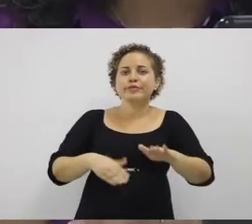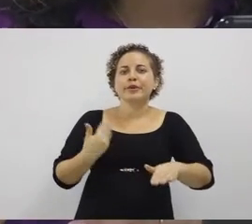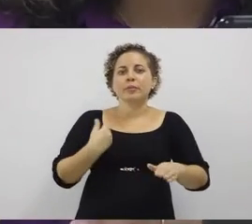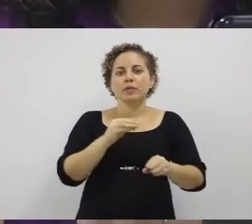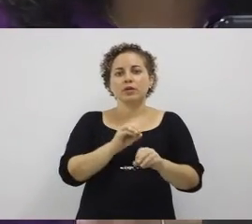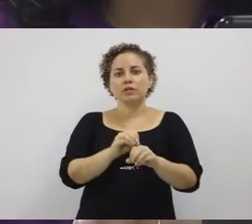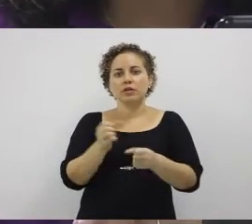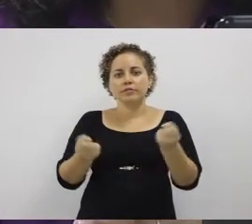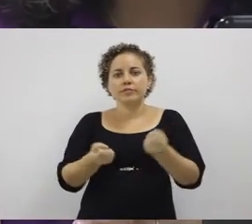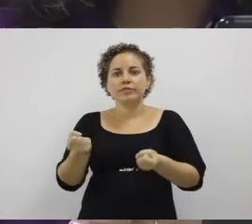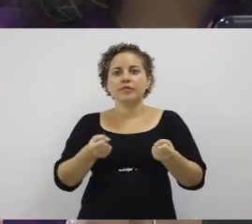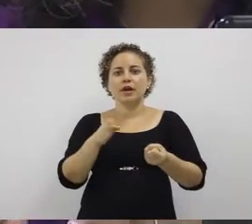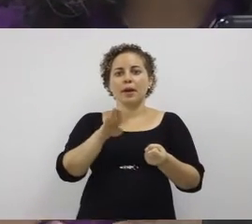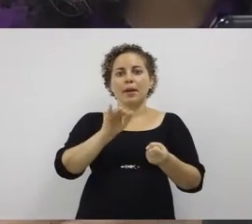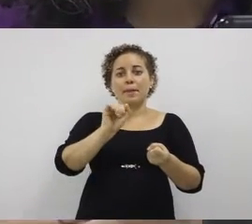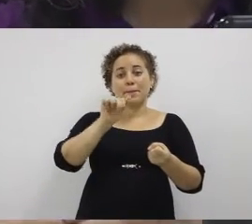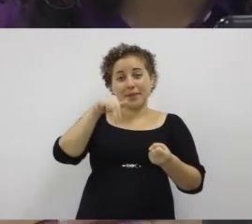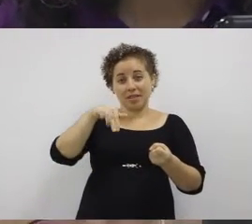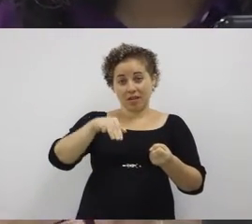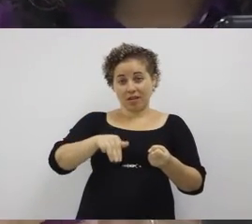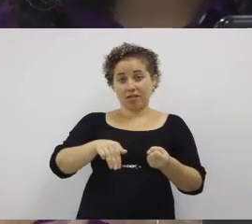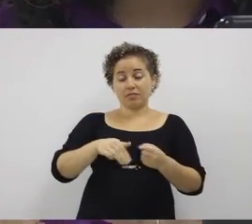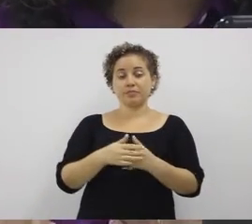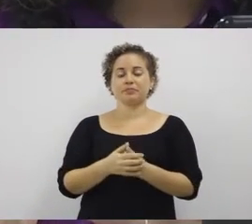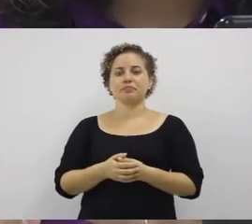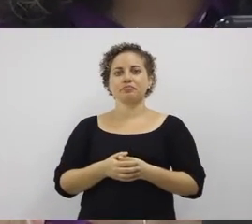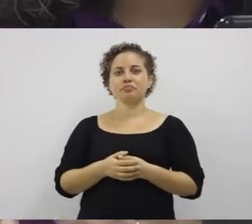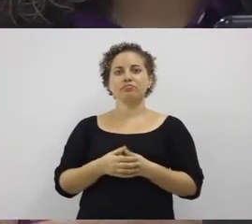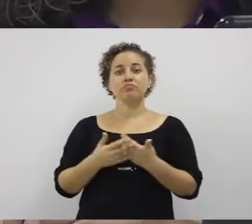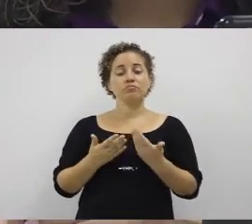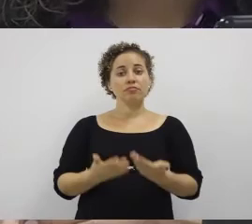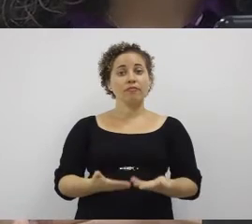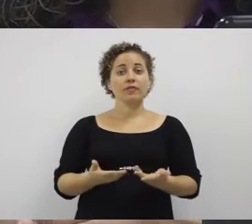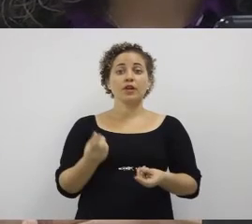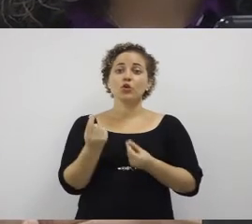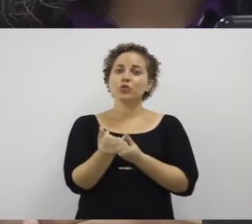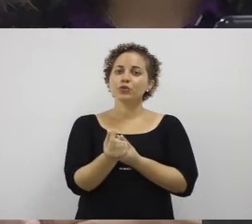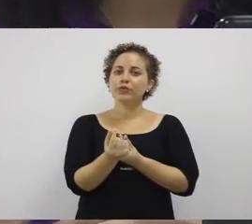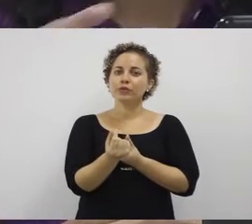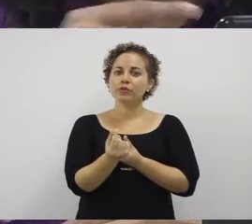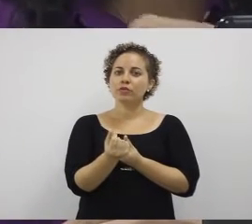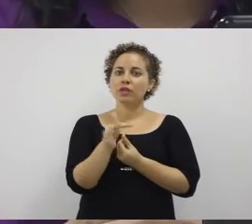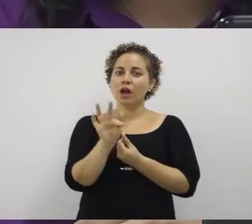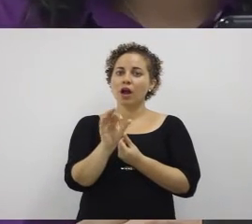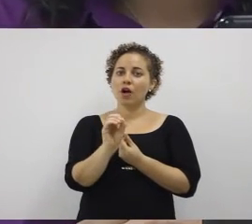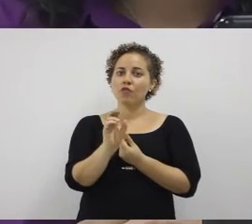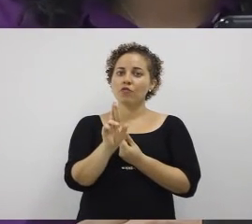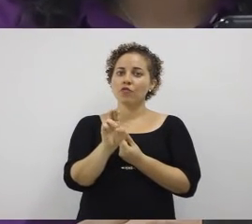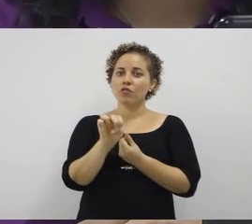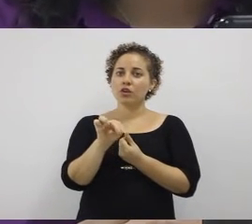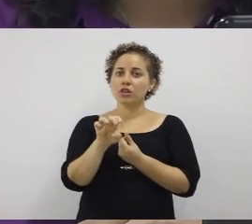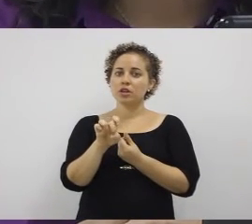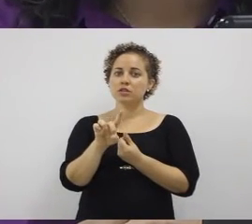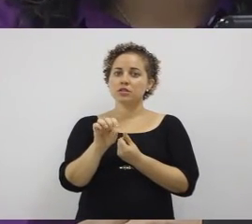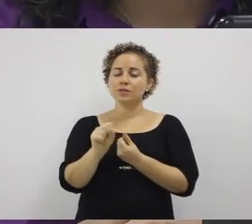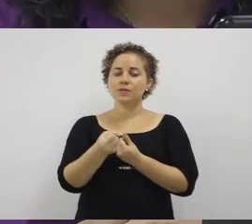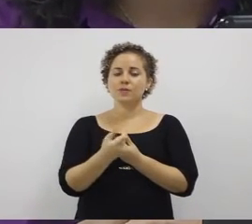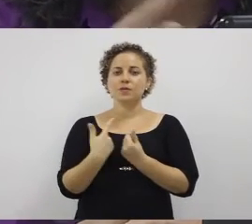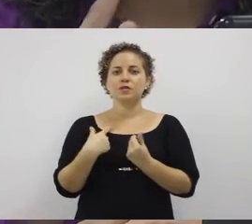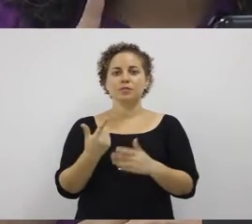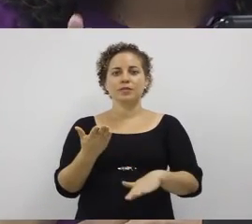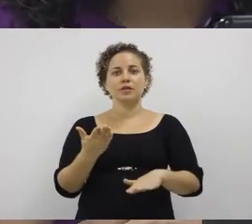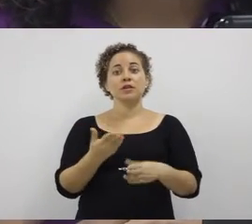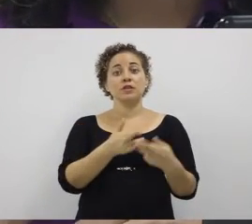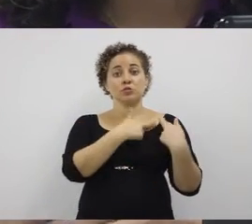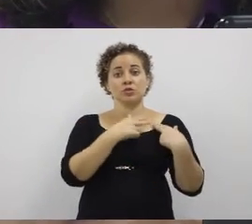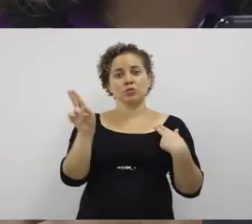tipos de veículos, como um bitrem, por exemplo. Quais os preços praticados por este novo fornecedor? Lembrem lá da questão econômica dentro de